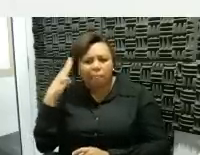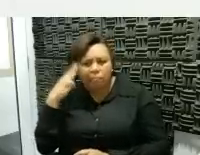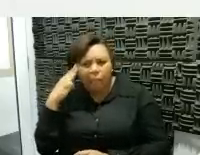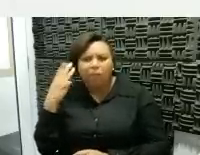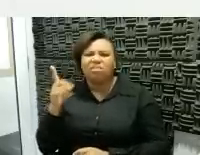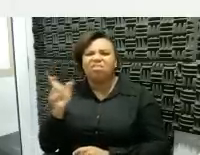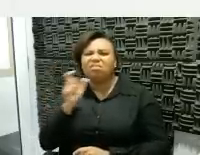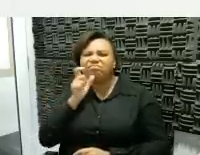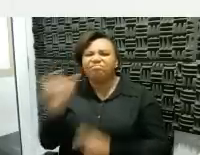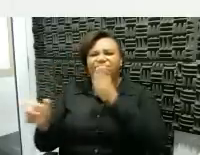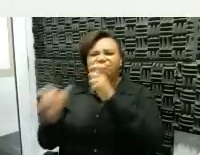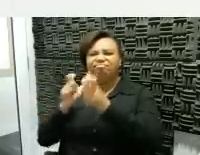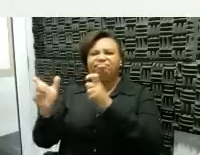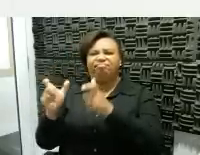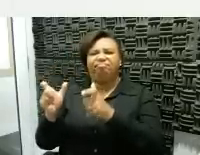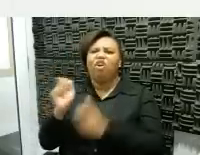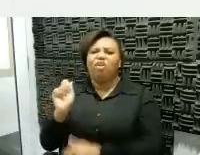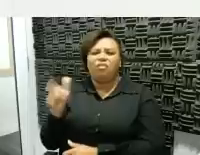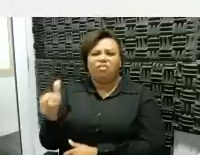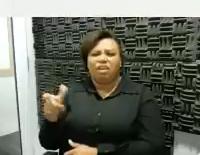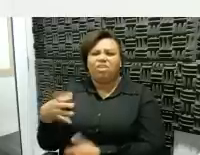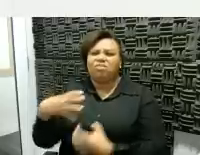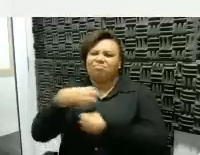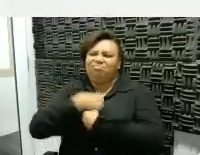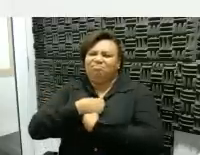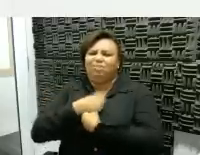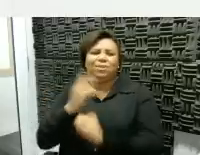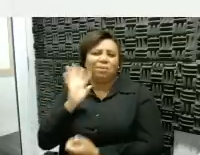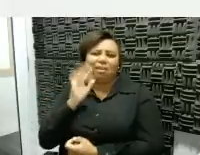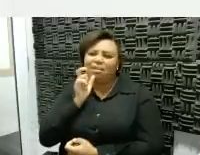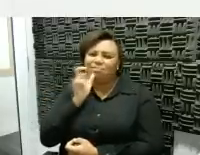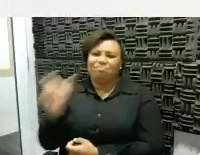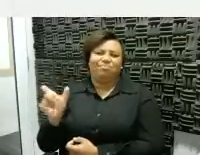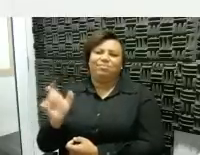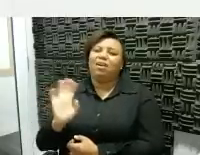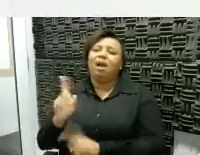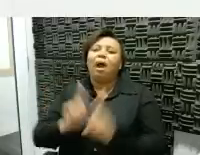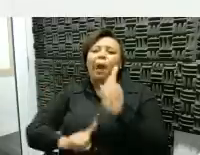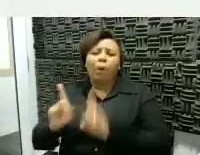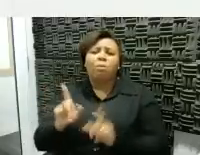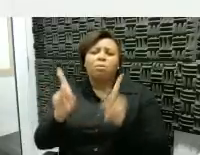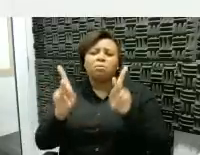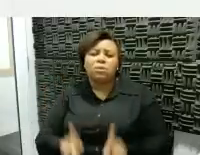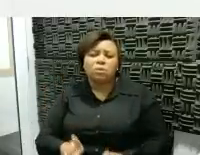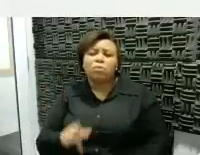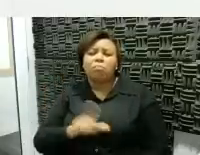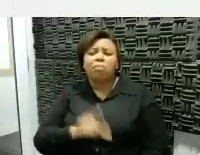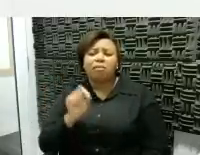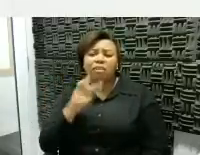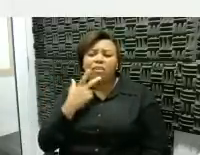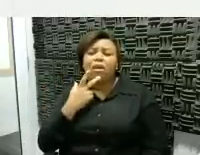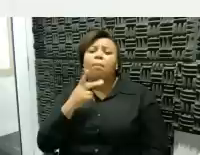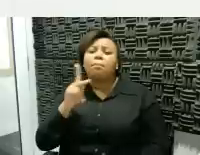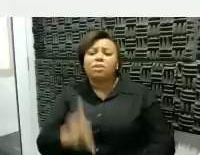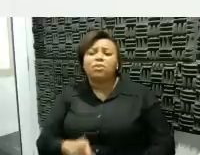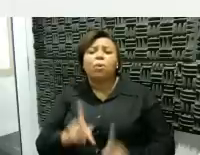não é nada legal falar desse jeito algumas pessoas preferem ser chamadas de pessoas com deficiência porque ela é